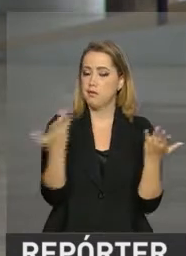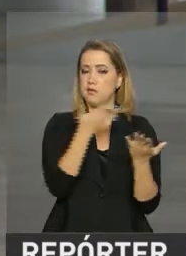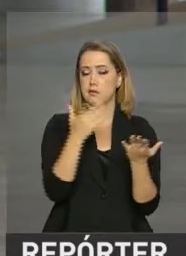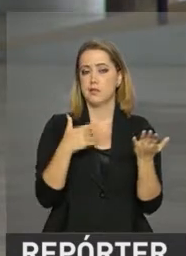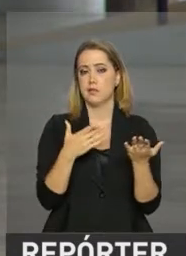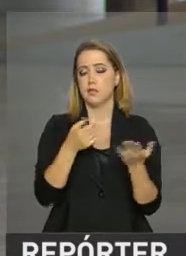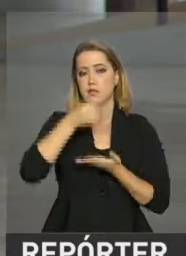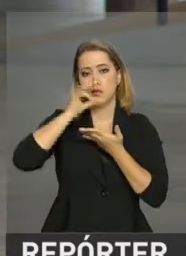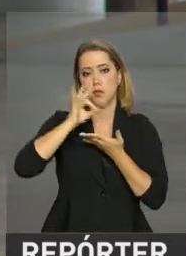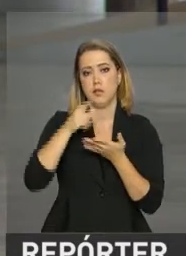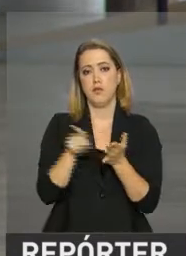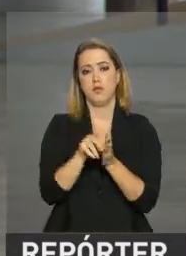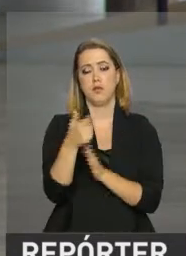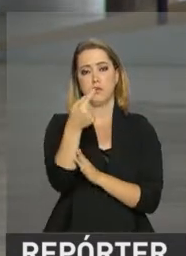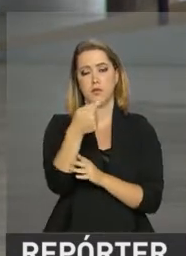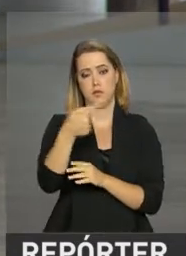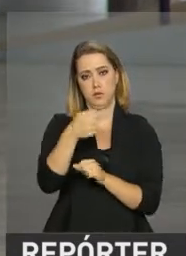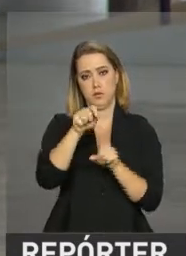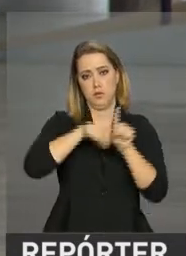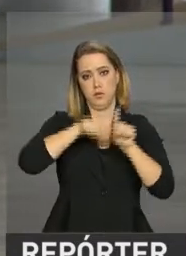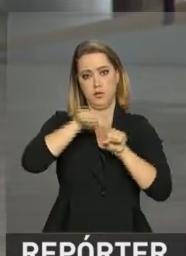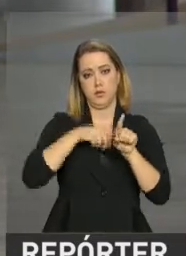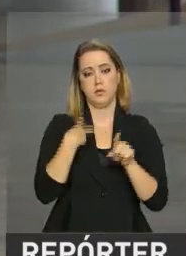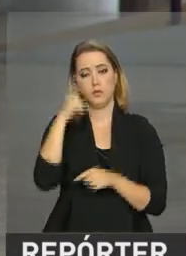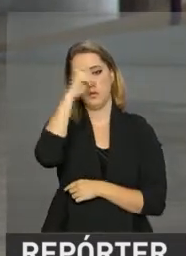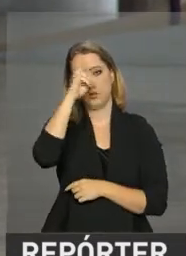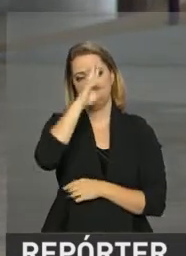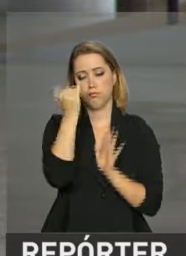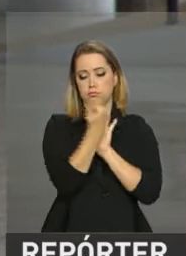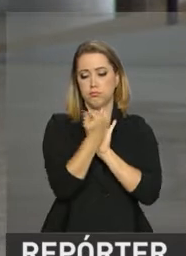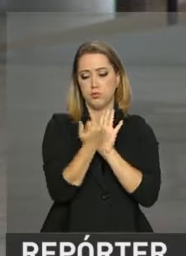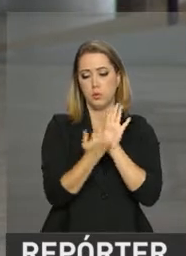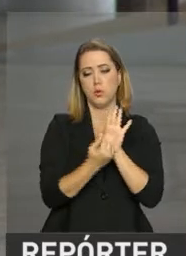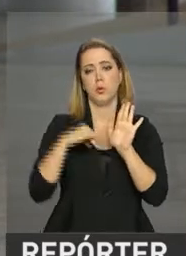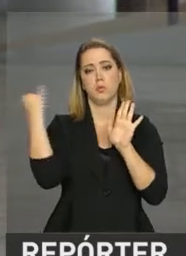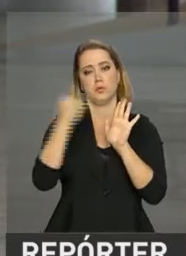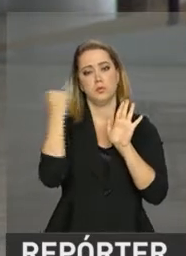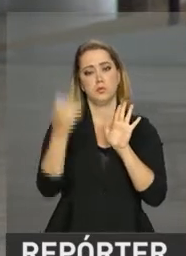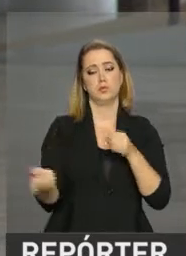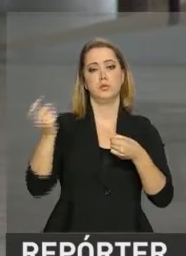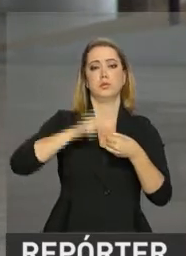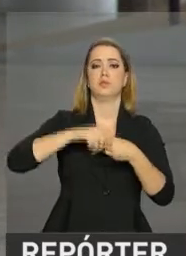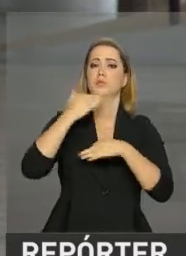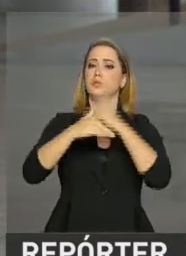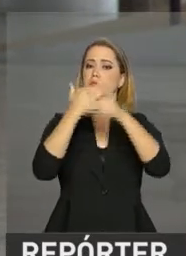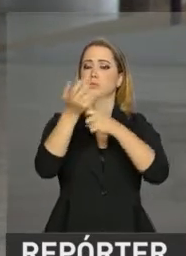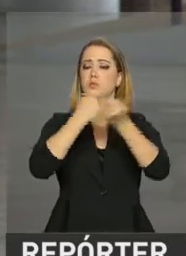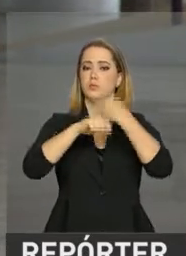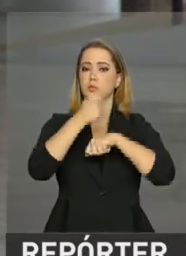fez uma retrospectiva dos primeiros sete meses da sua gestão e lembrou algumas medidas que foram importantes para a retomada do crescimento econômico